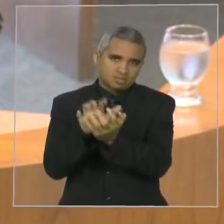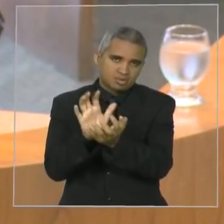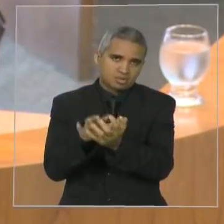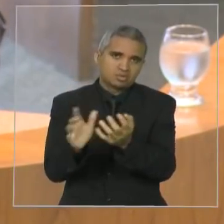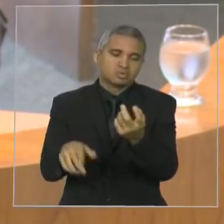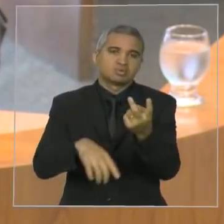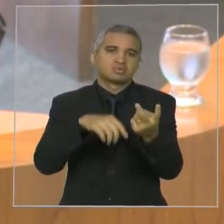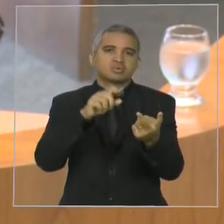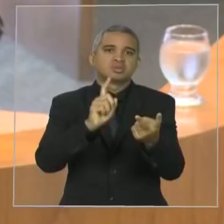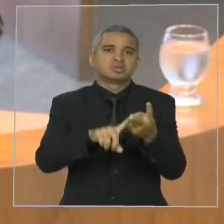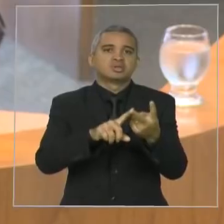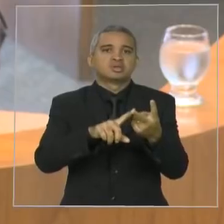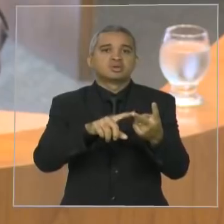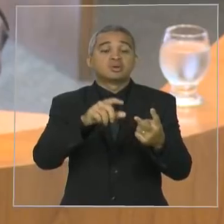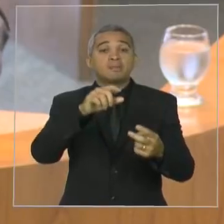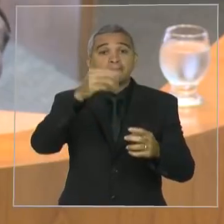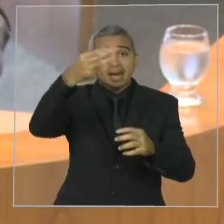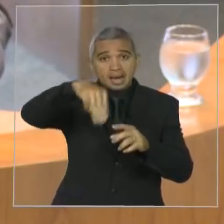elevadas,